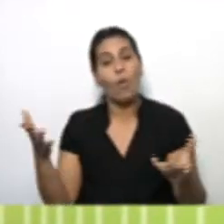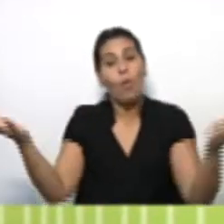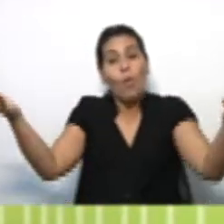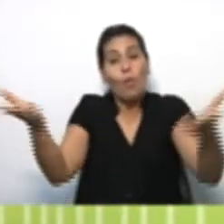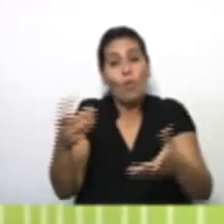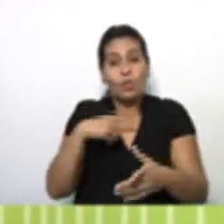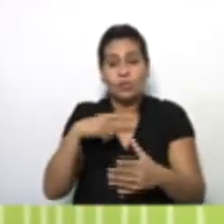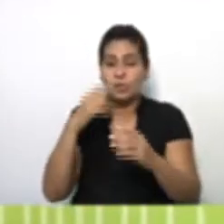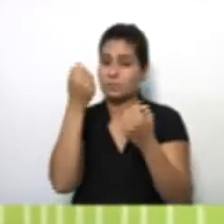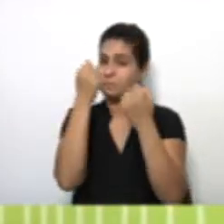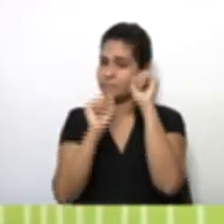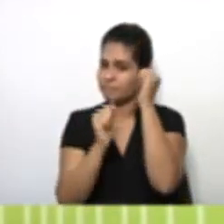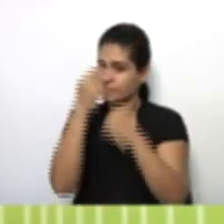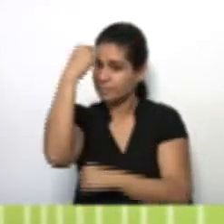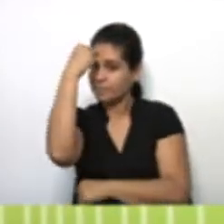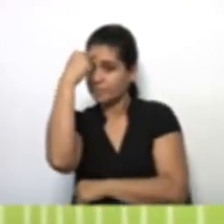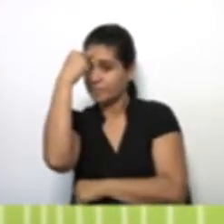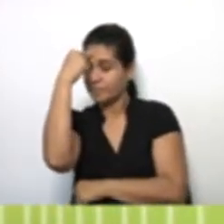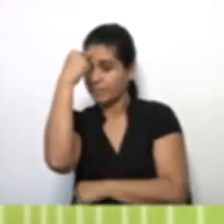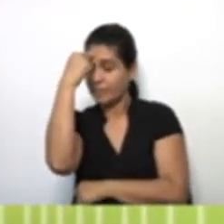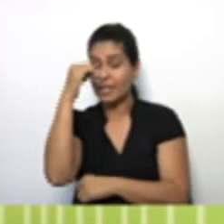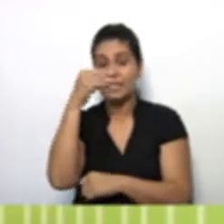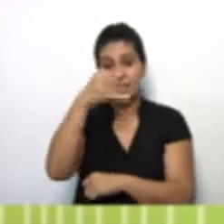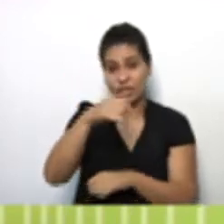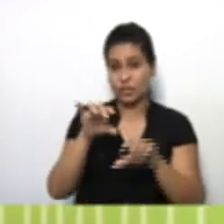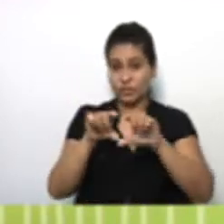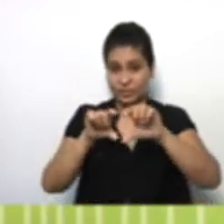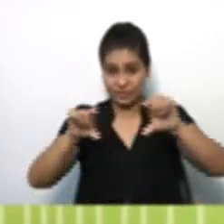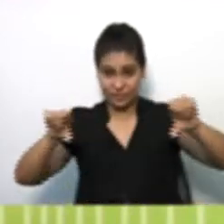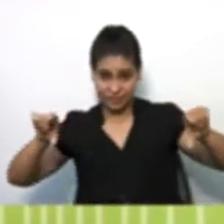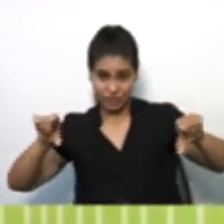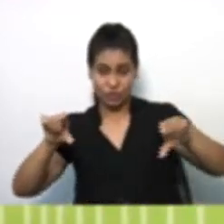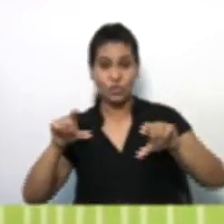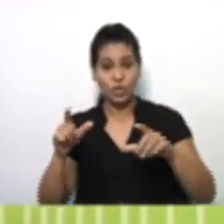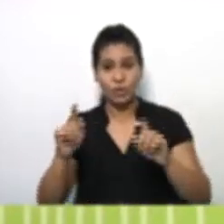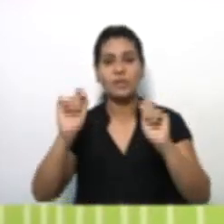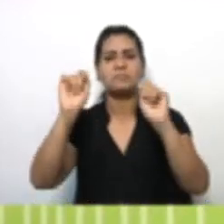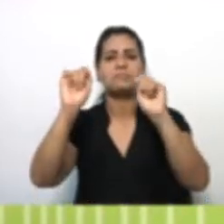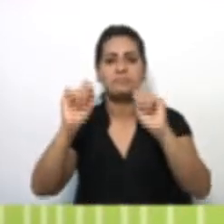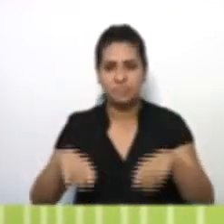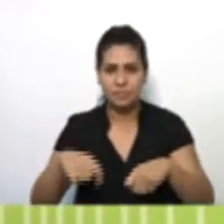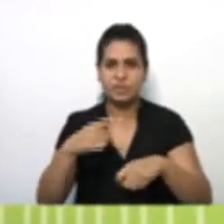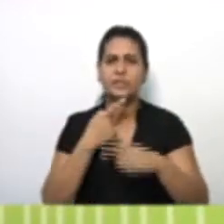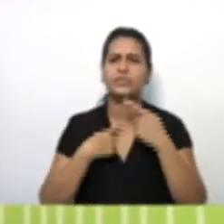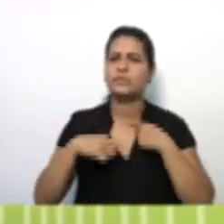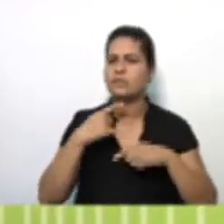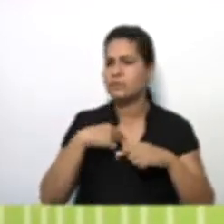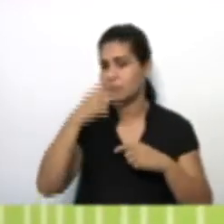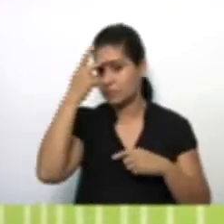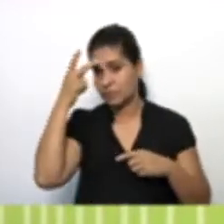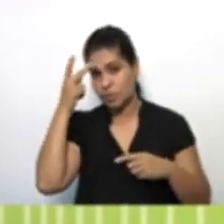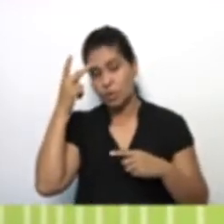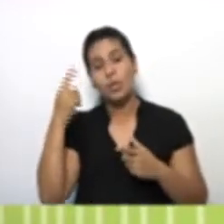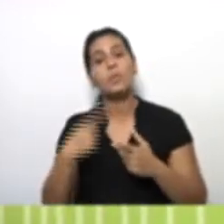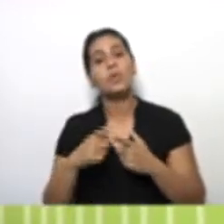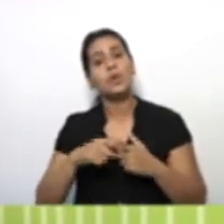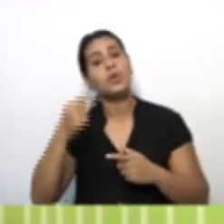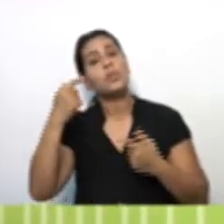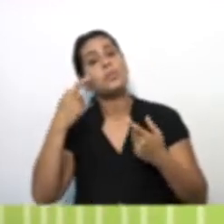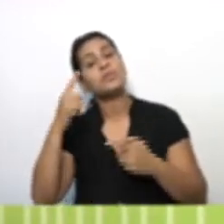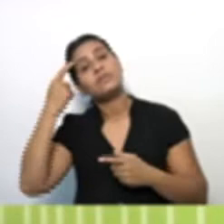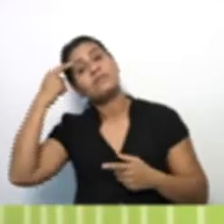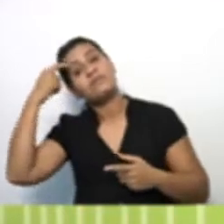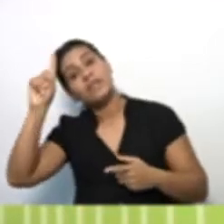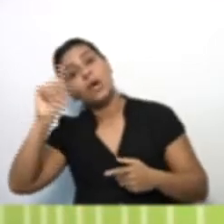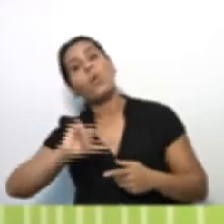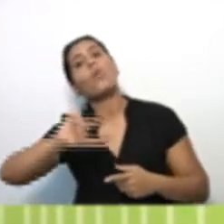uma organização, pensou o seguinte: se o videocassete, ele atende a uma necessidade, né? Por que eu preciso criar um